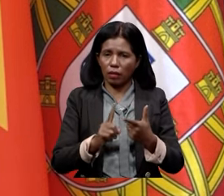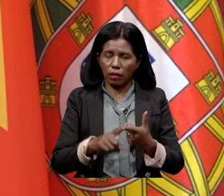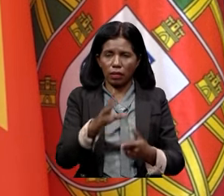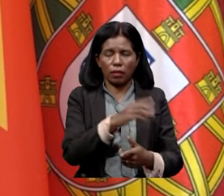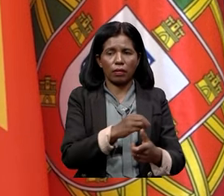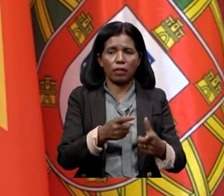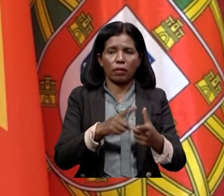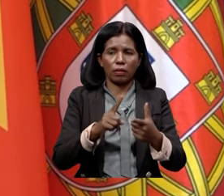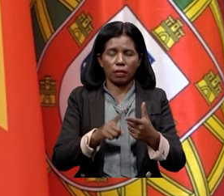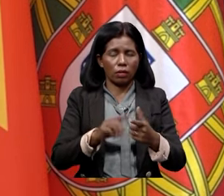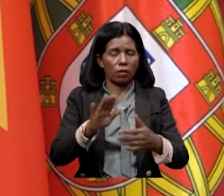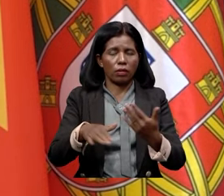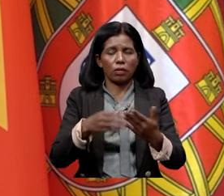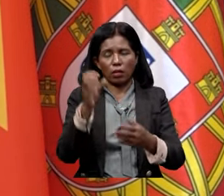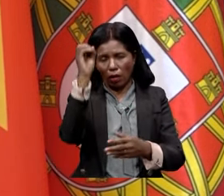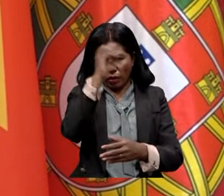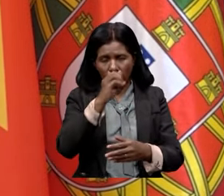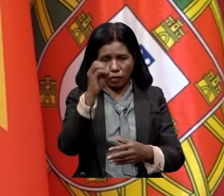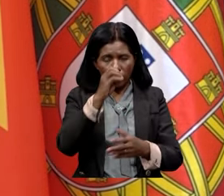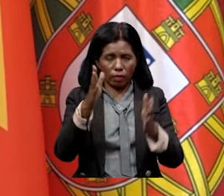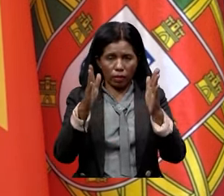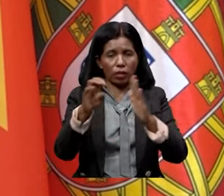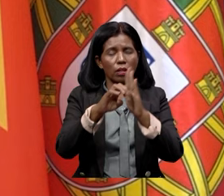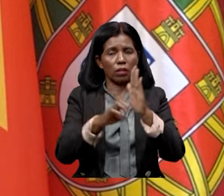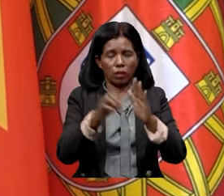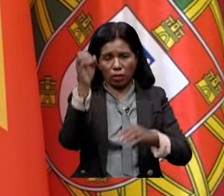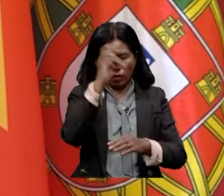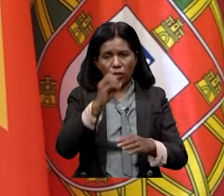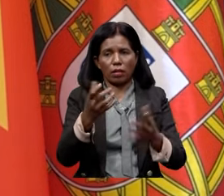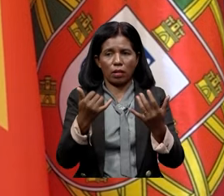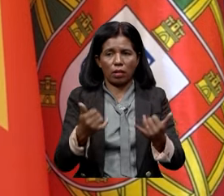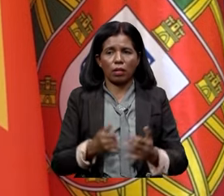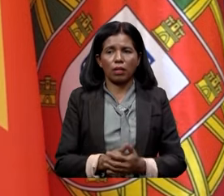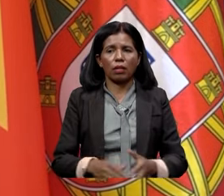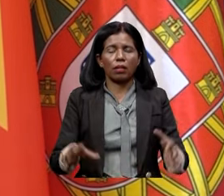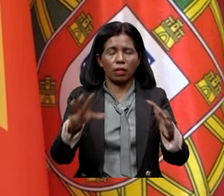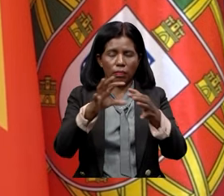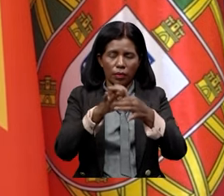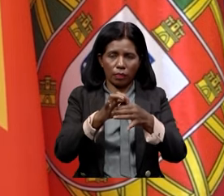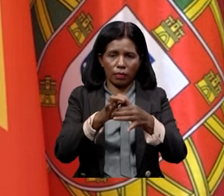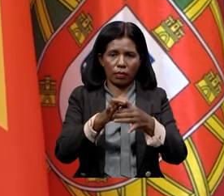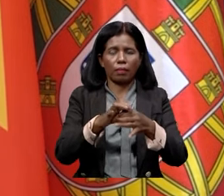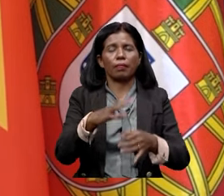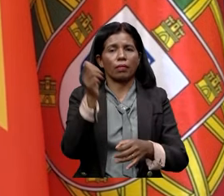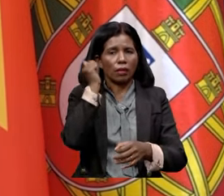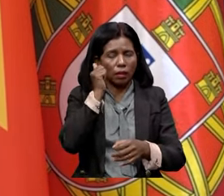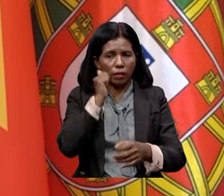conquistado o estatuto de observador, conquistar o estatuto de membro pleno.